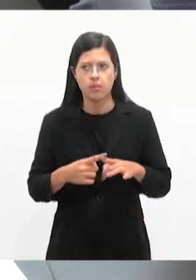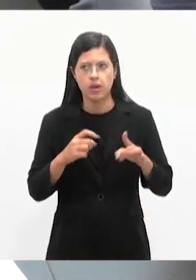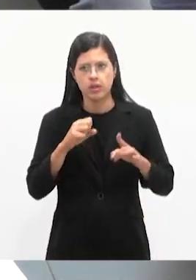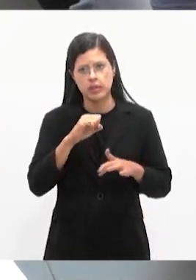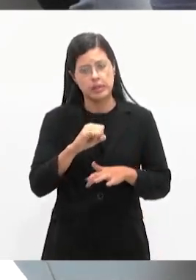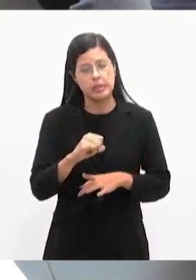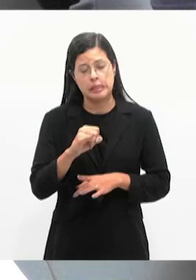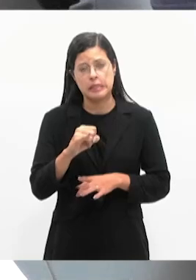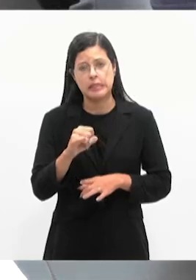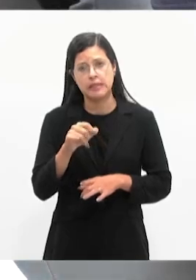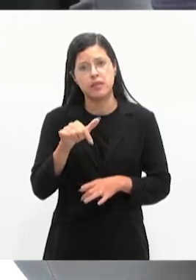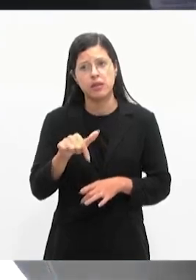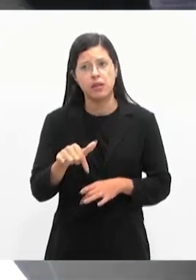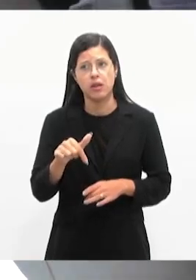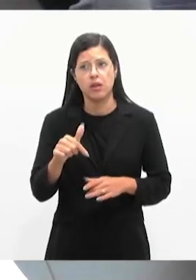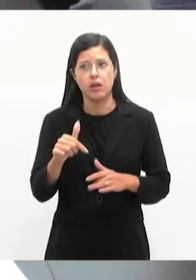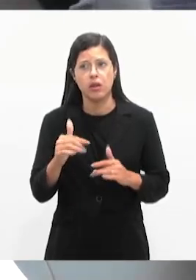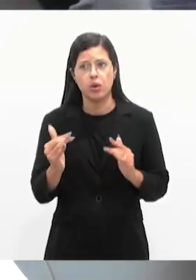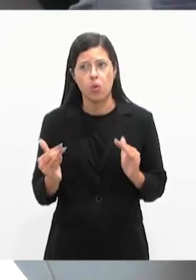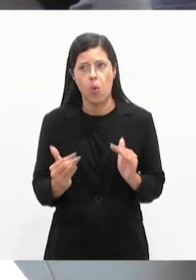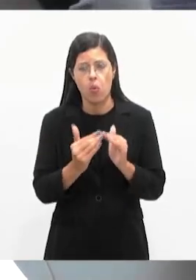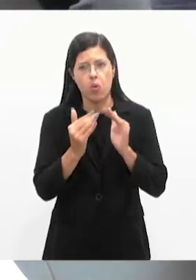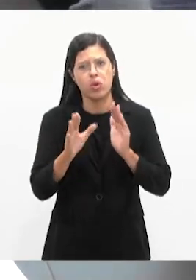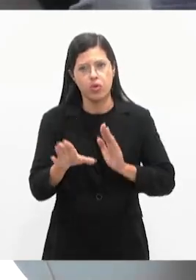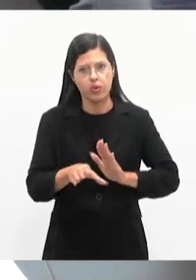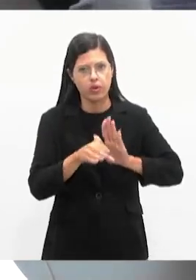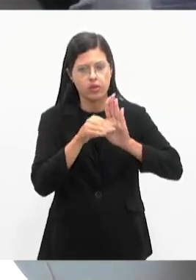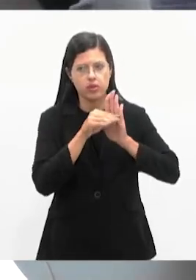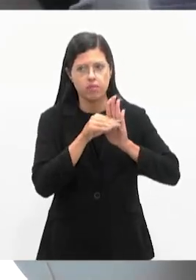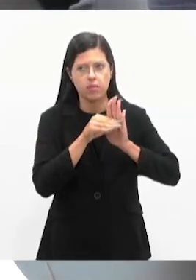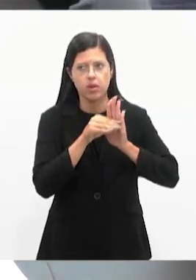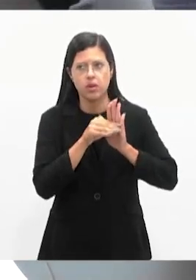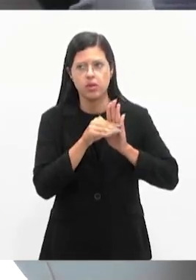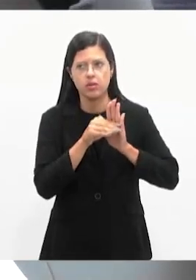dele, a questão do acolhimento das emendas também, que eu